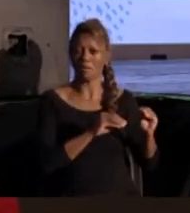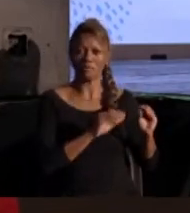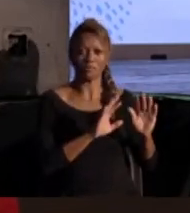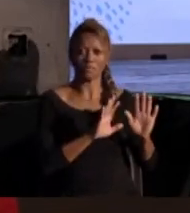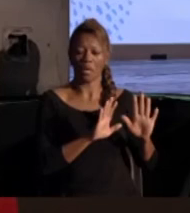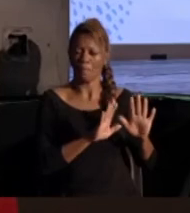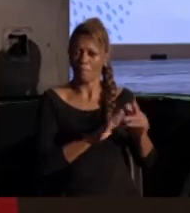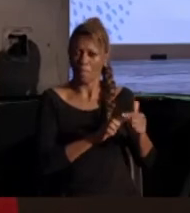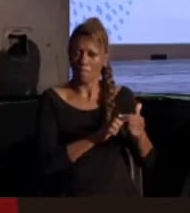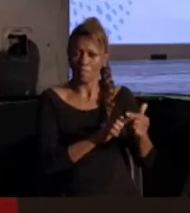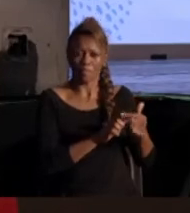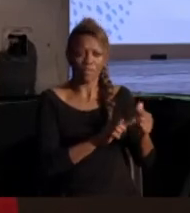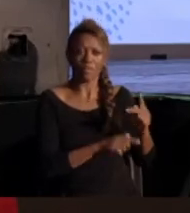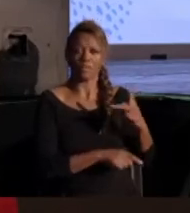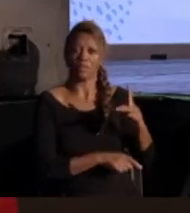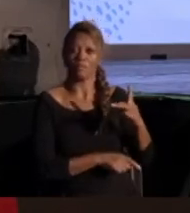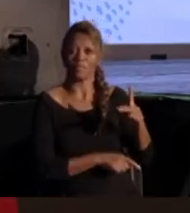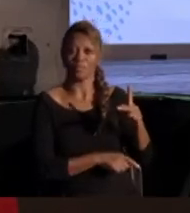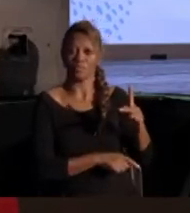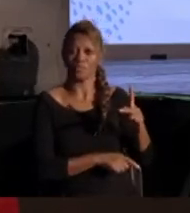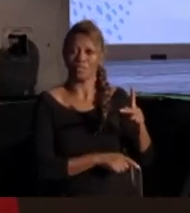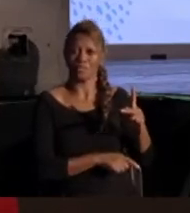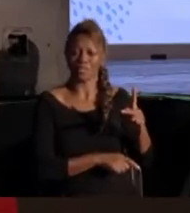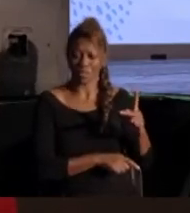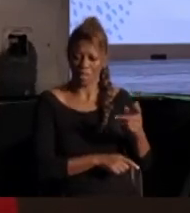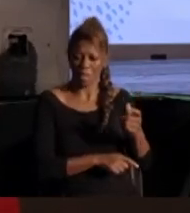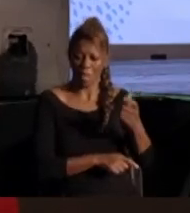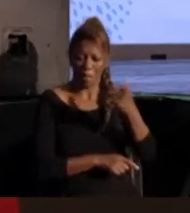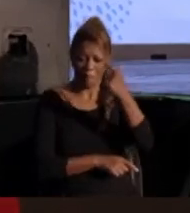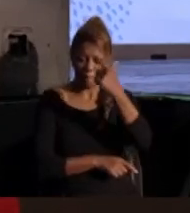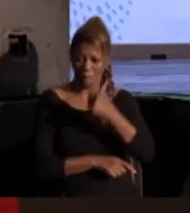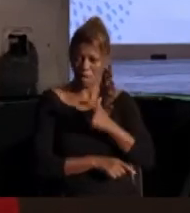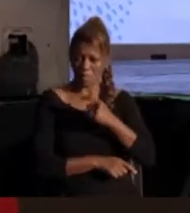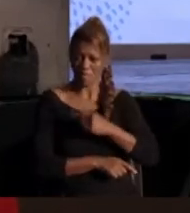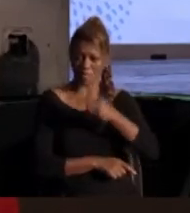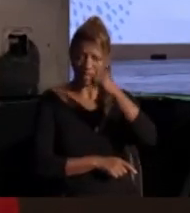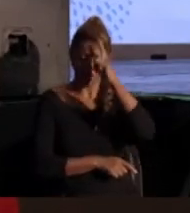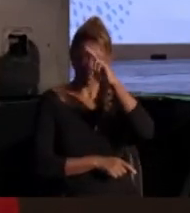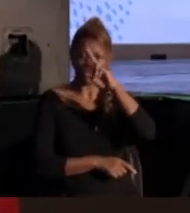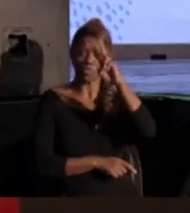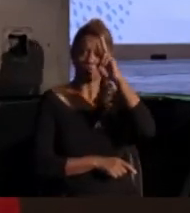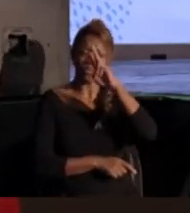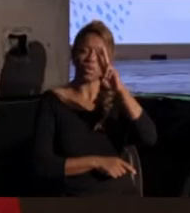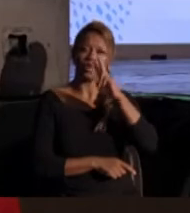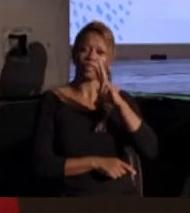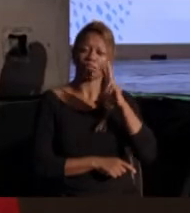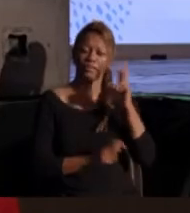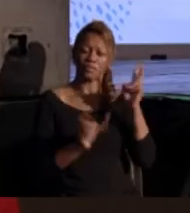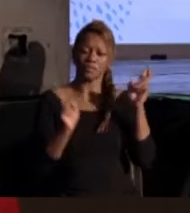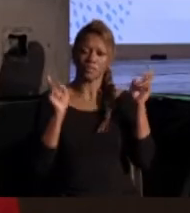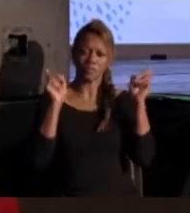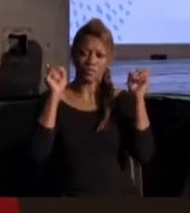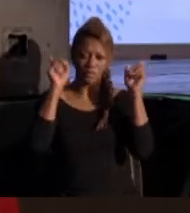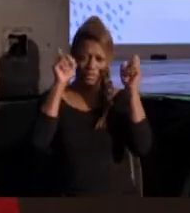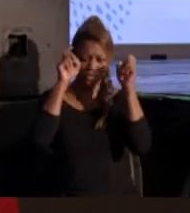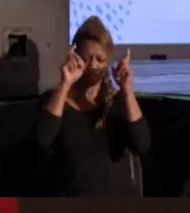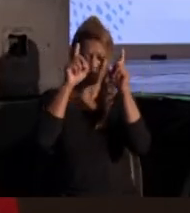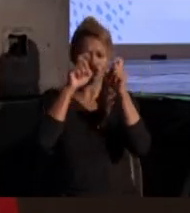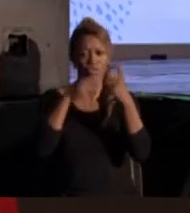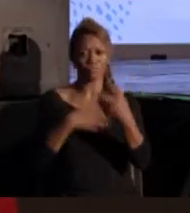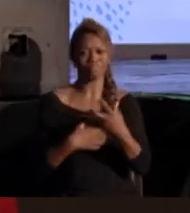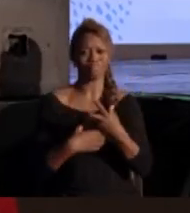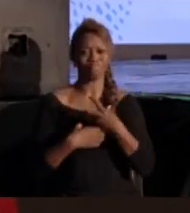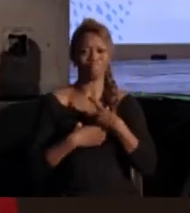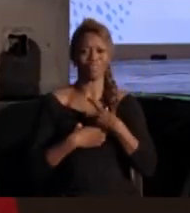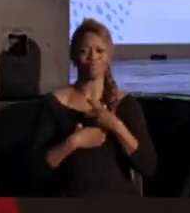rasura na autoestima. A gente pode falar de autoestima aqui. Isso dificulta o estabelecimento de